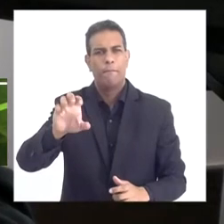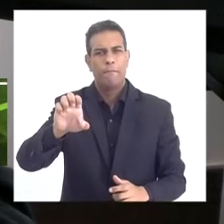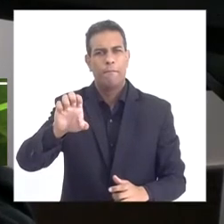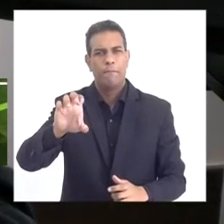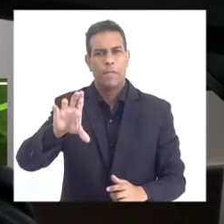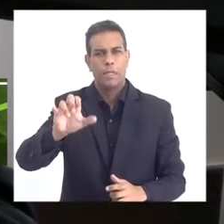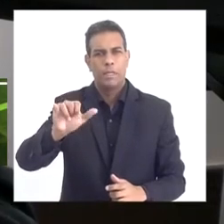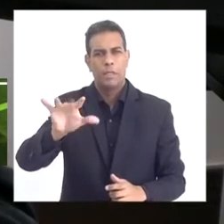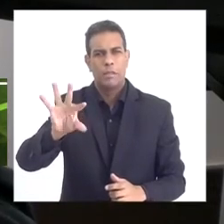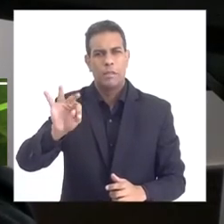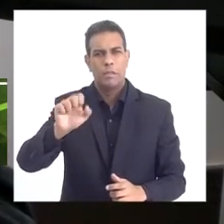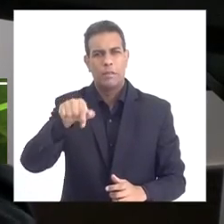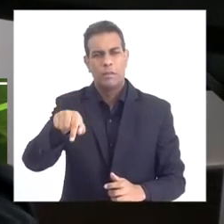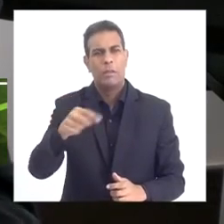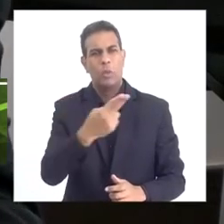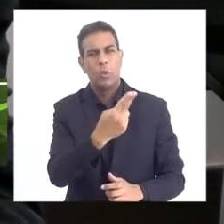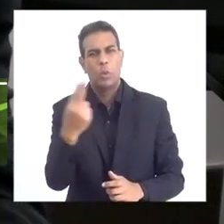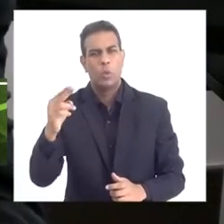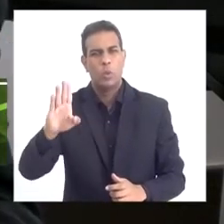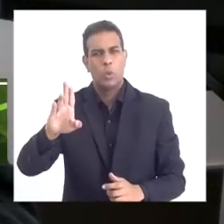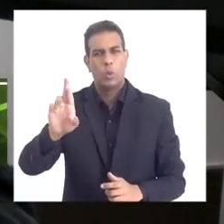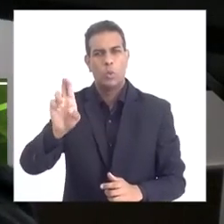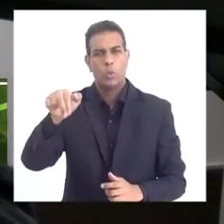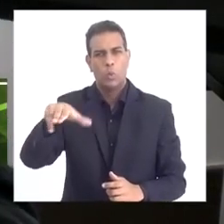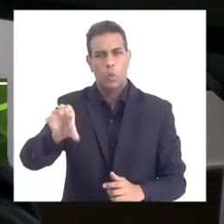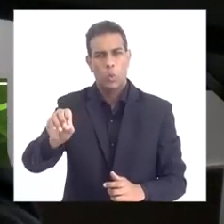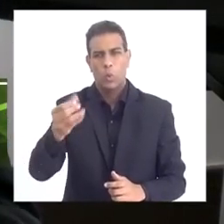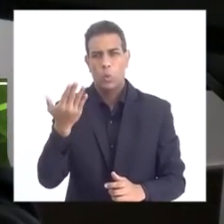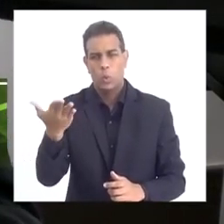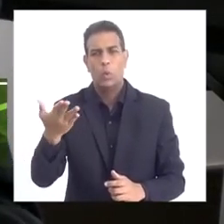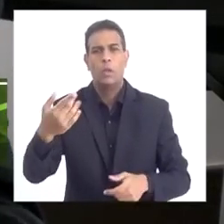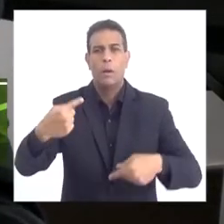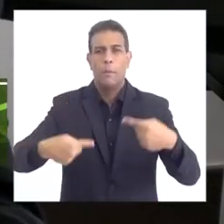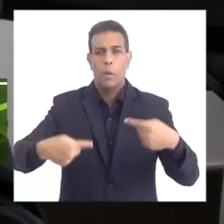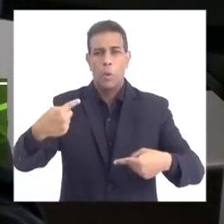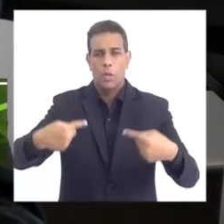mas o Bruno, o subsecretário.